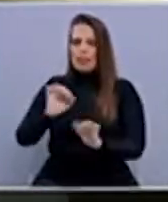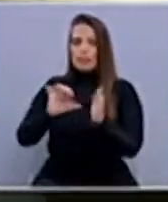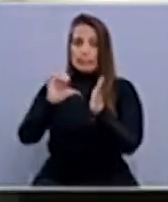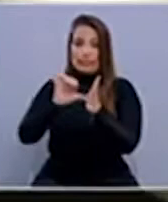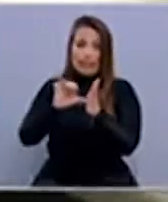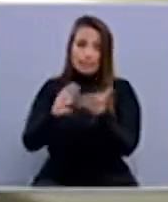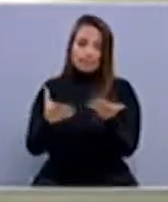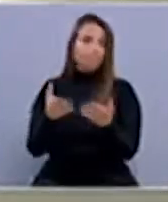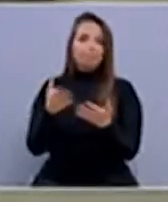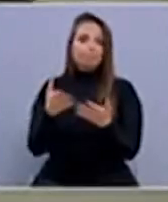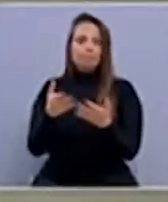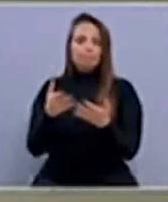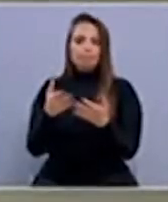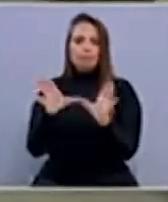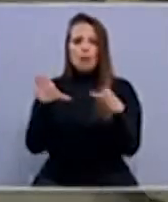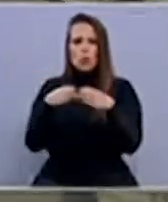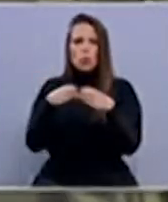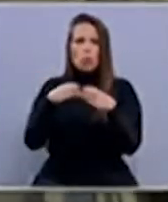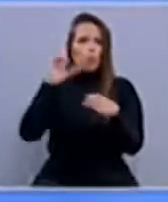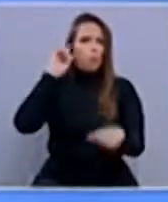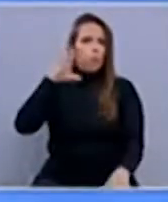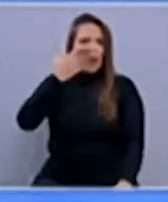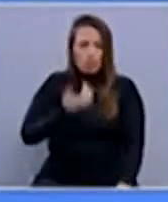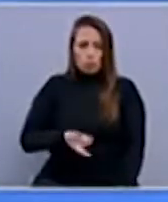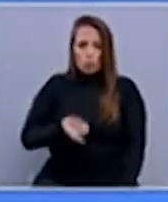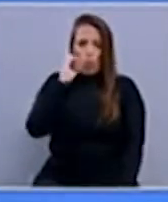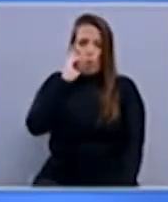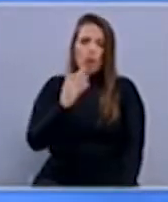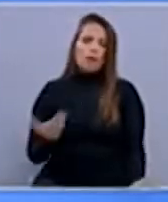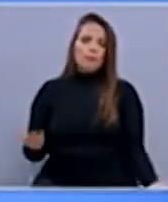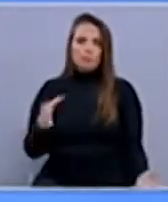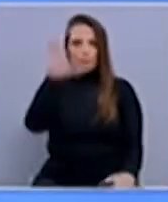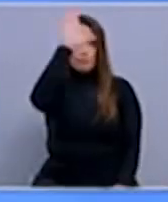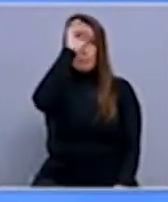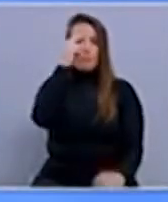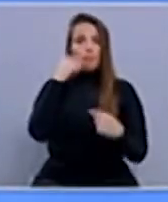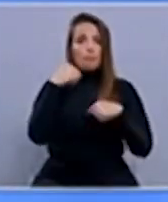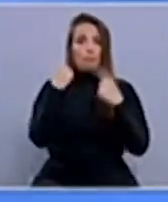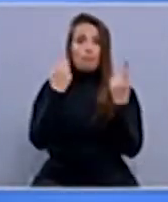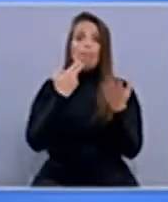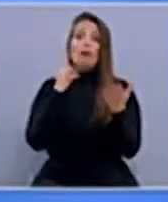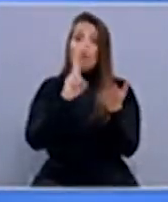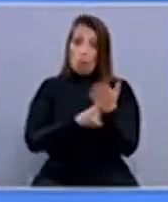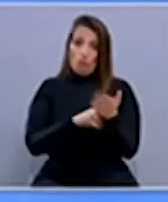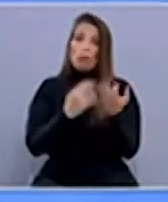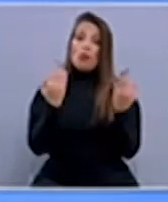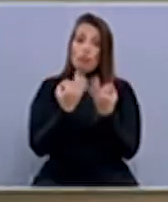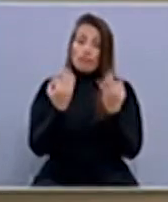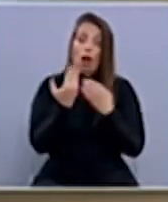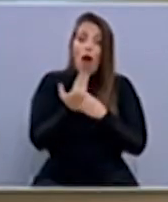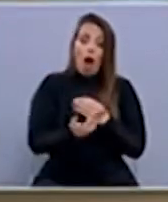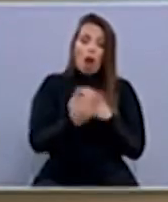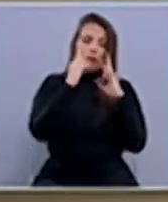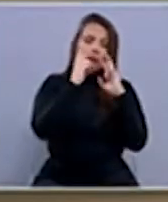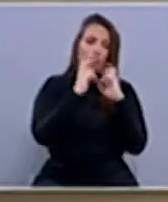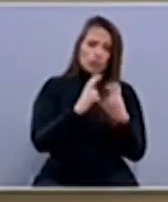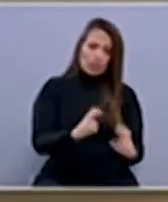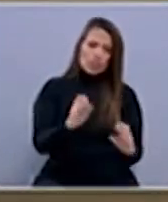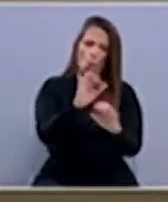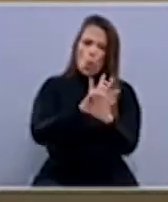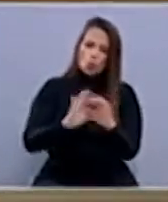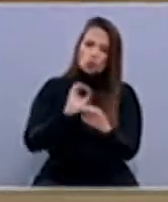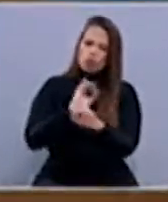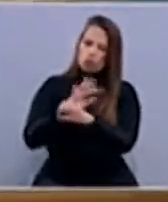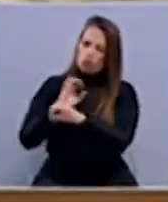sede que não entram nos grupos prioritários o Ministério Público confirma investigações há outros casos de